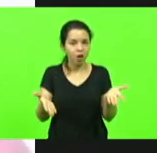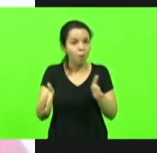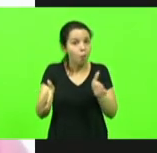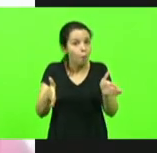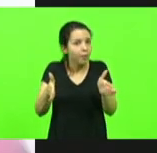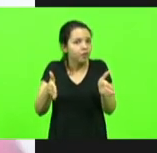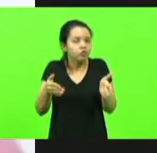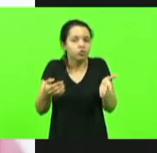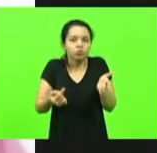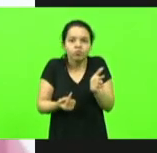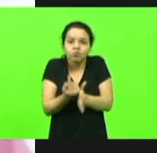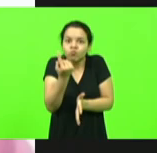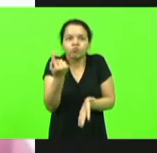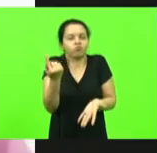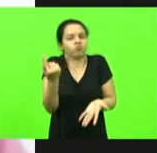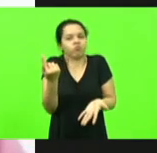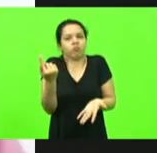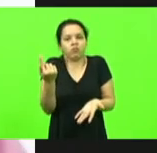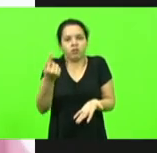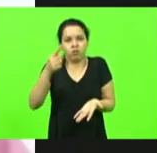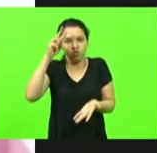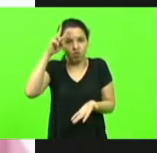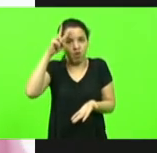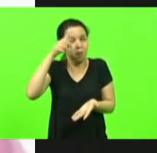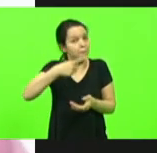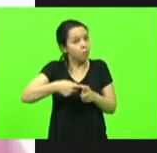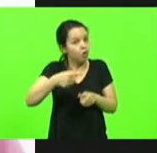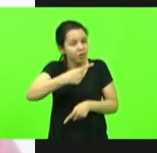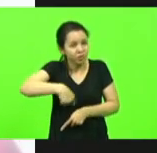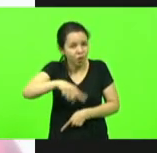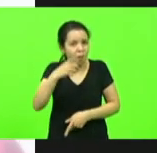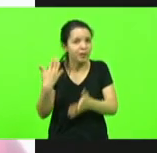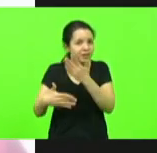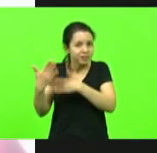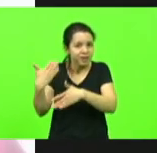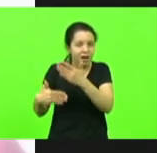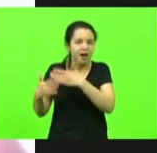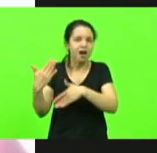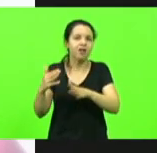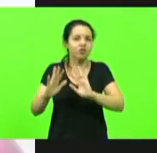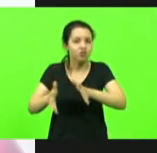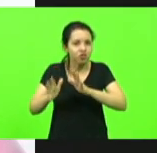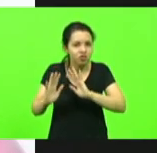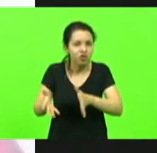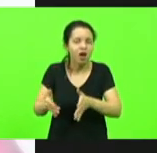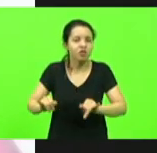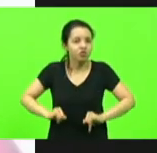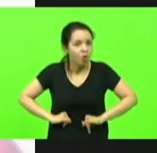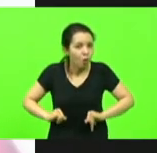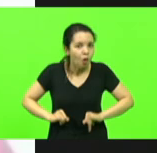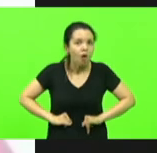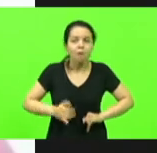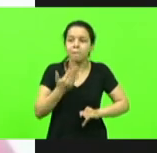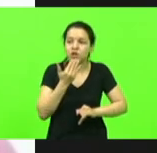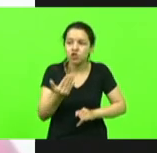história, porque a gente já teve que passar também muita peneirinha e chapéuzinho pedindo, e neste momento a gente